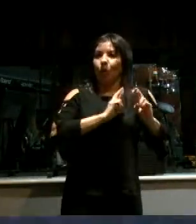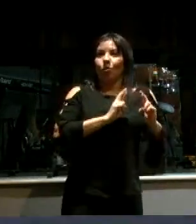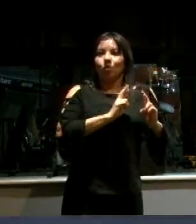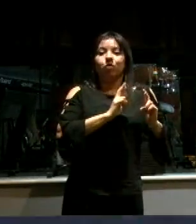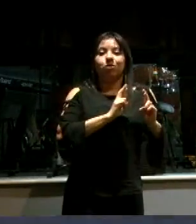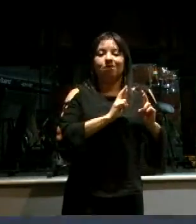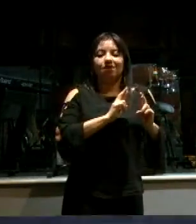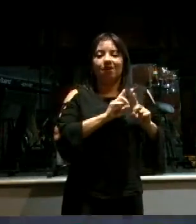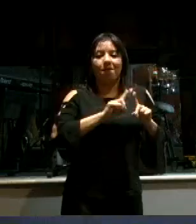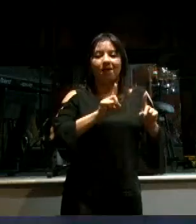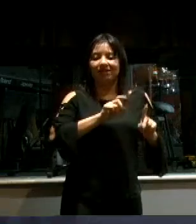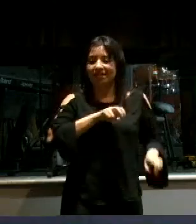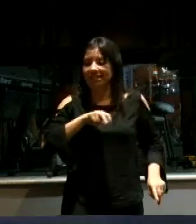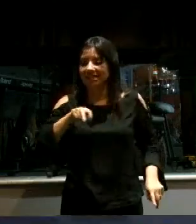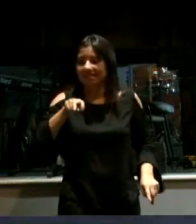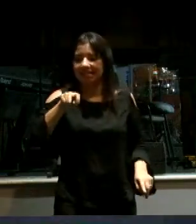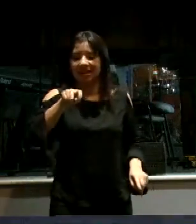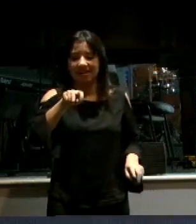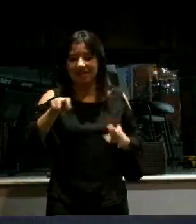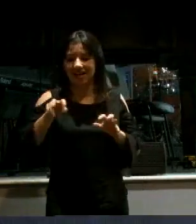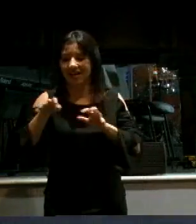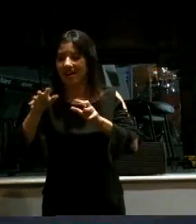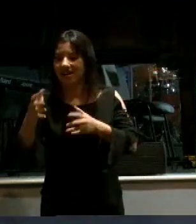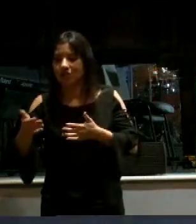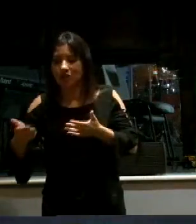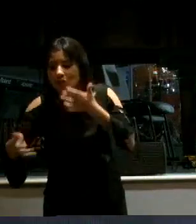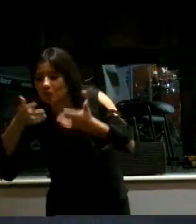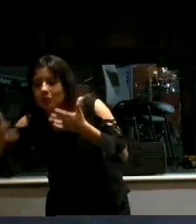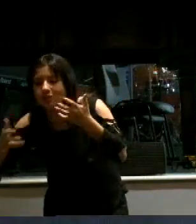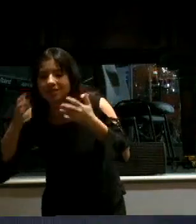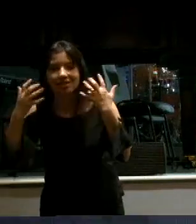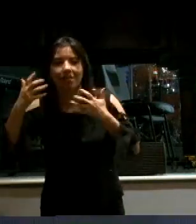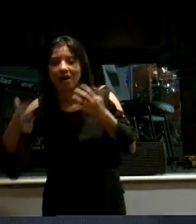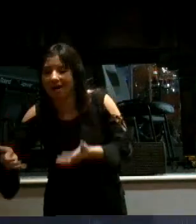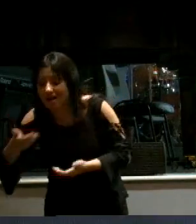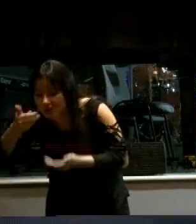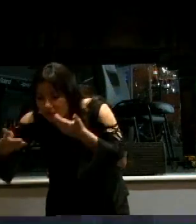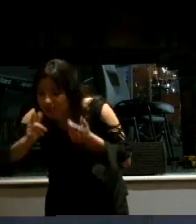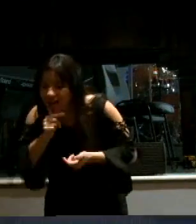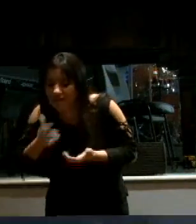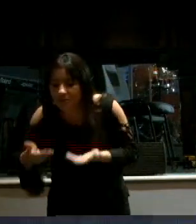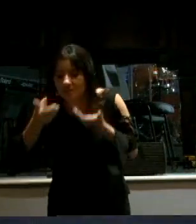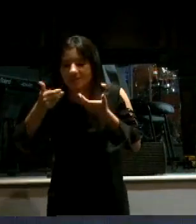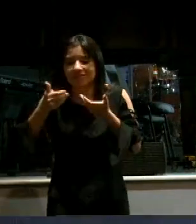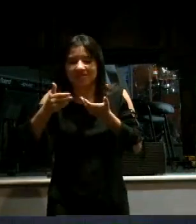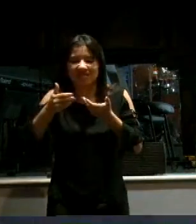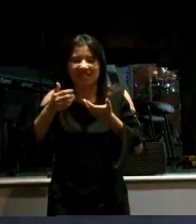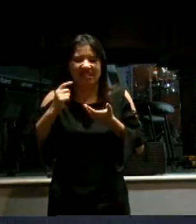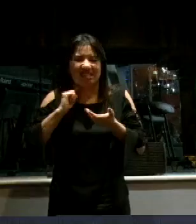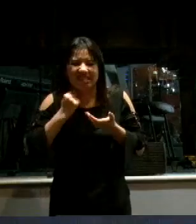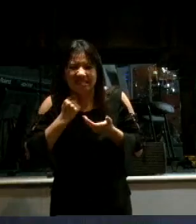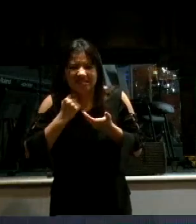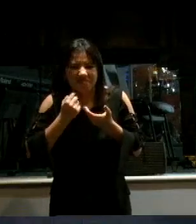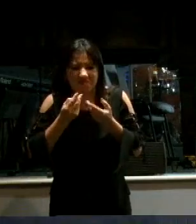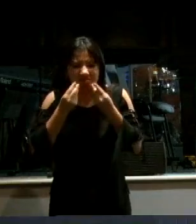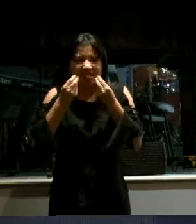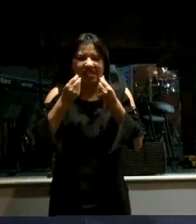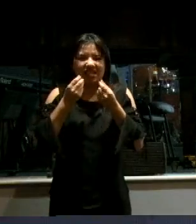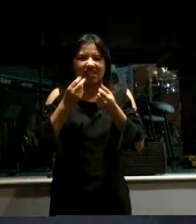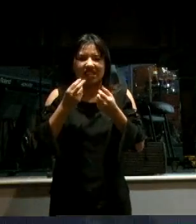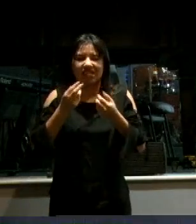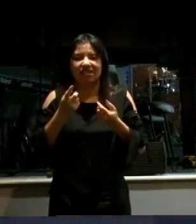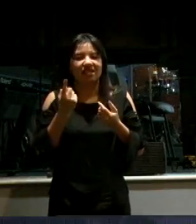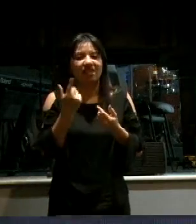Mas quando lá chegaram, não era o que eles esperavam. E eu quero te contar, meu querido, que muitas